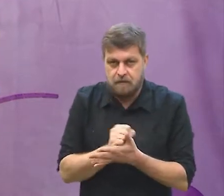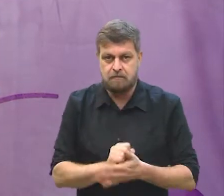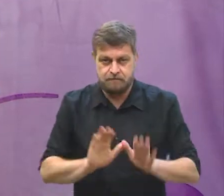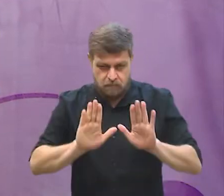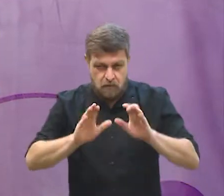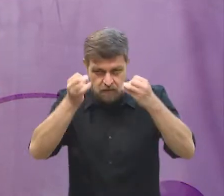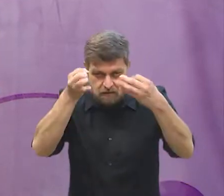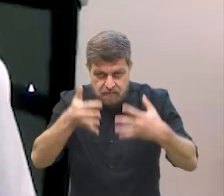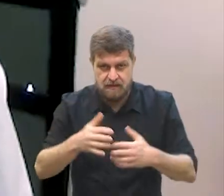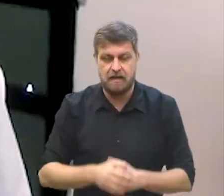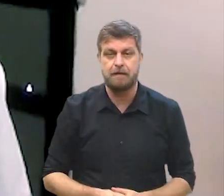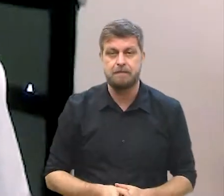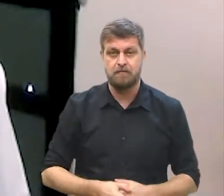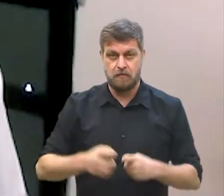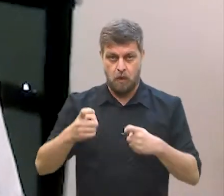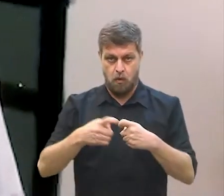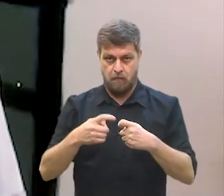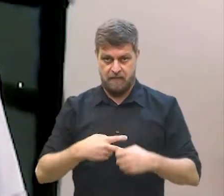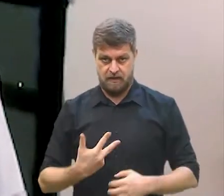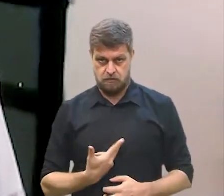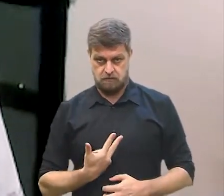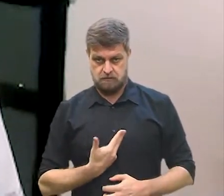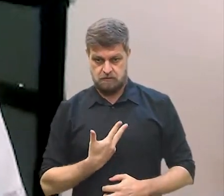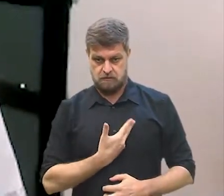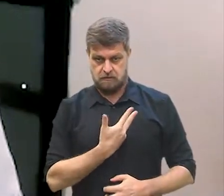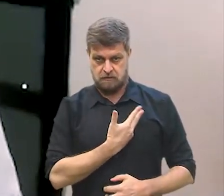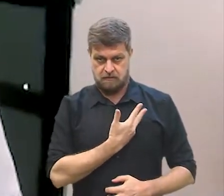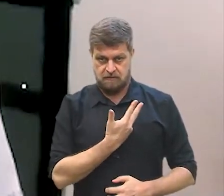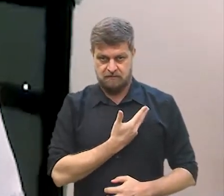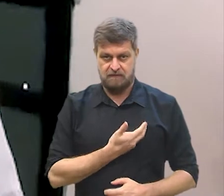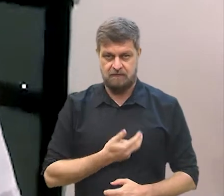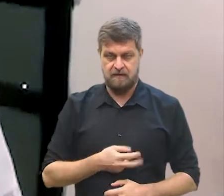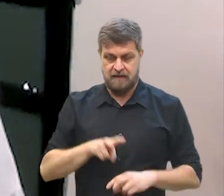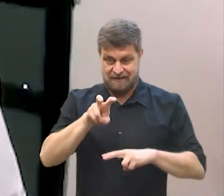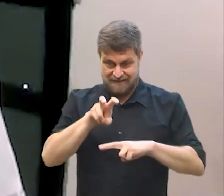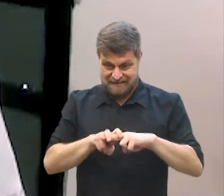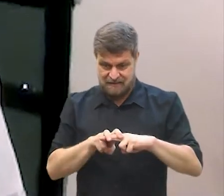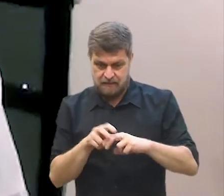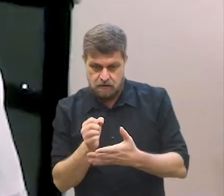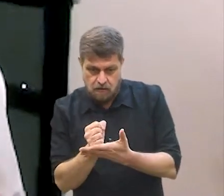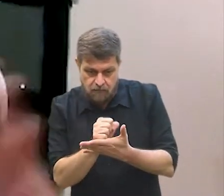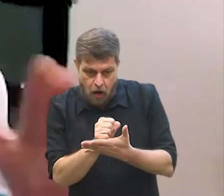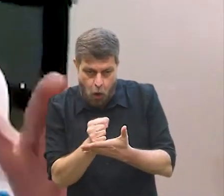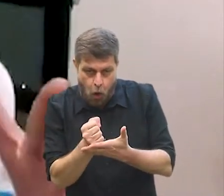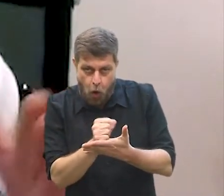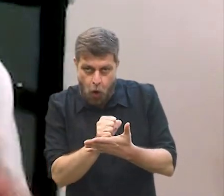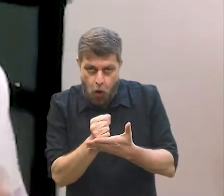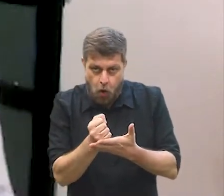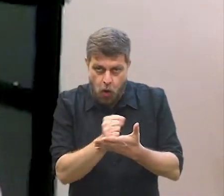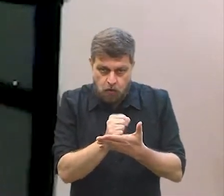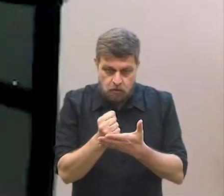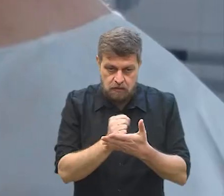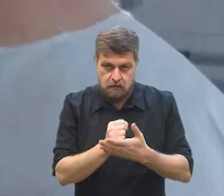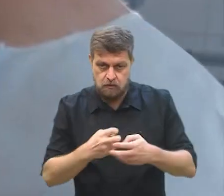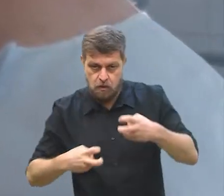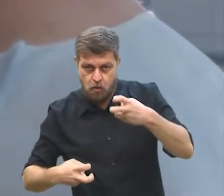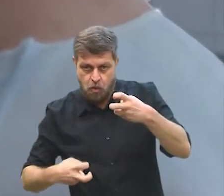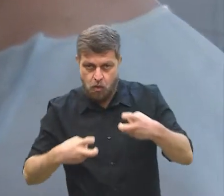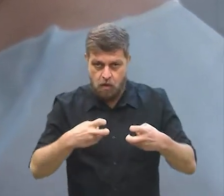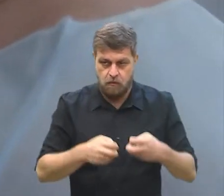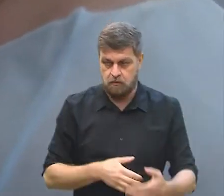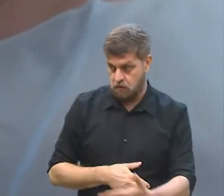assim, na verdade, o cirurgião, ele opera através do robô, né? Então, ele fica sentado, ele